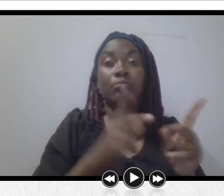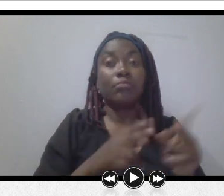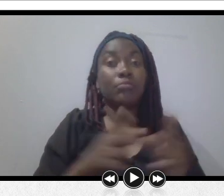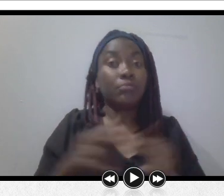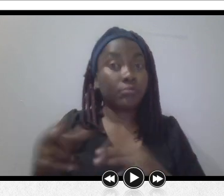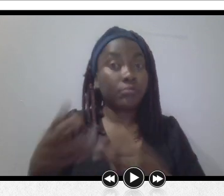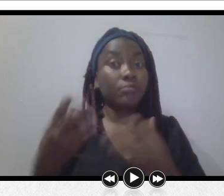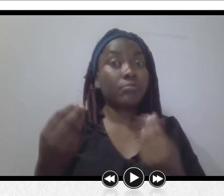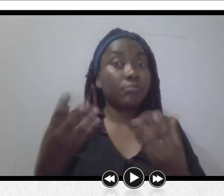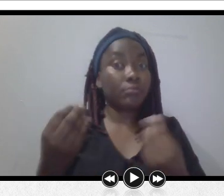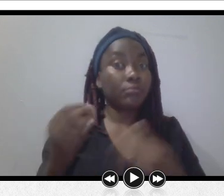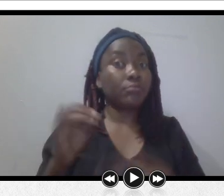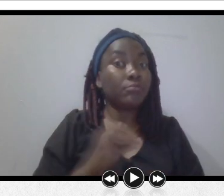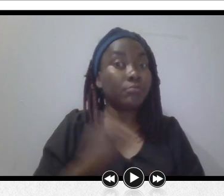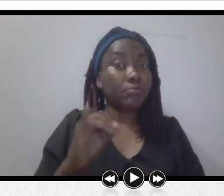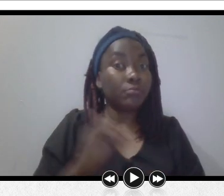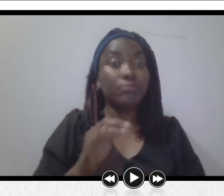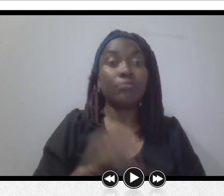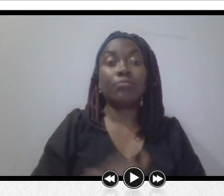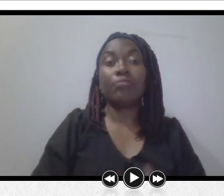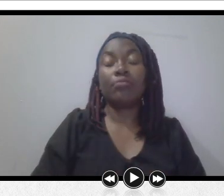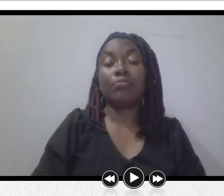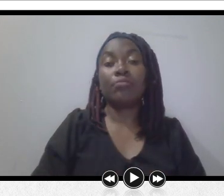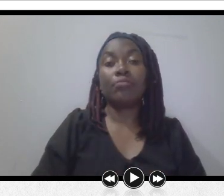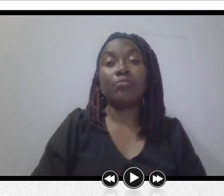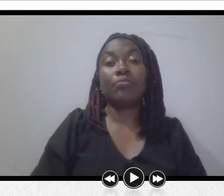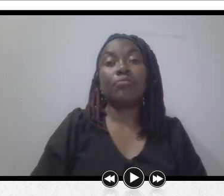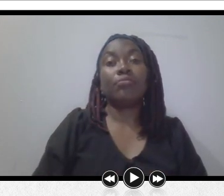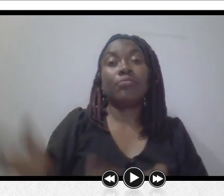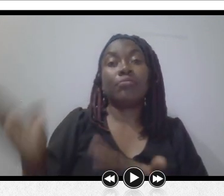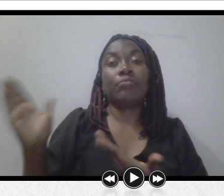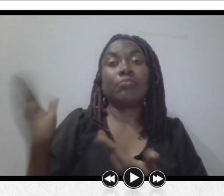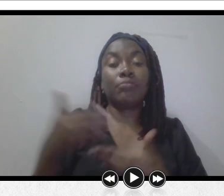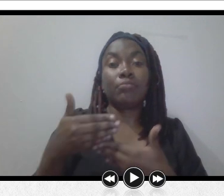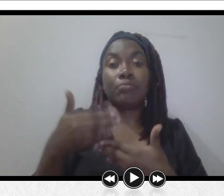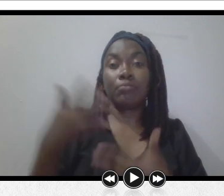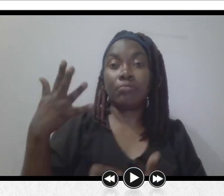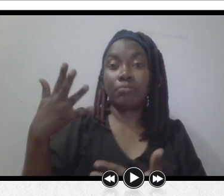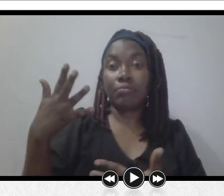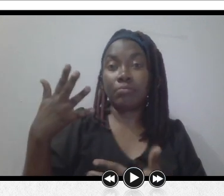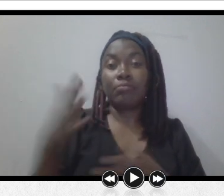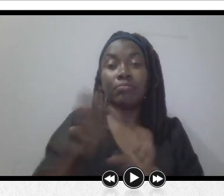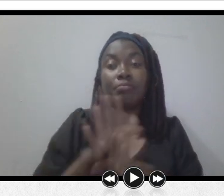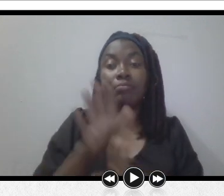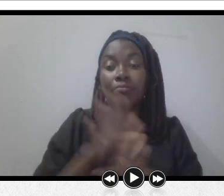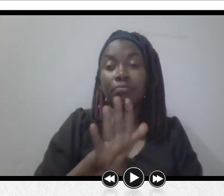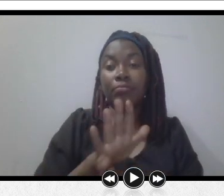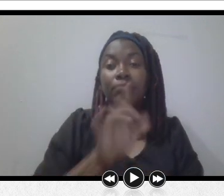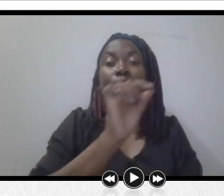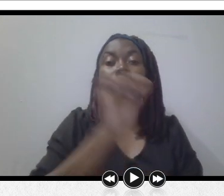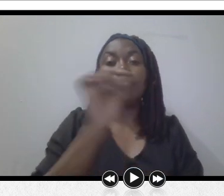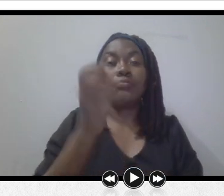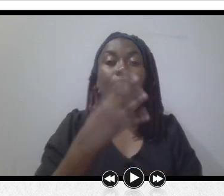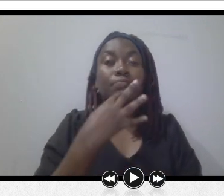padronização bastante interessante. Aqui, como uma bibliografia a ser indicada para aqueles que